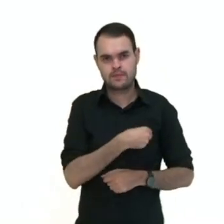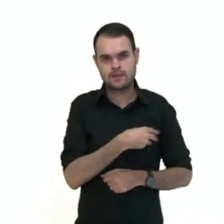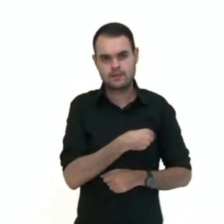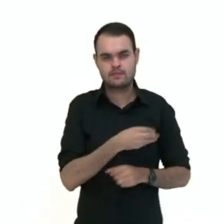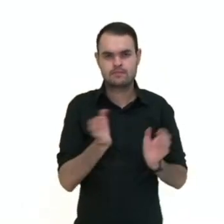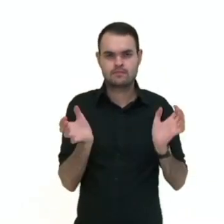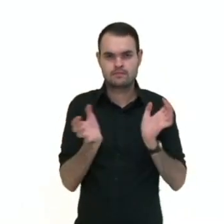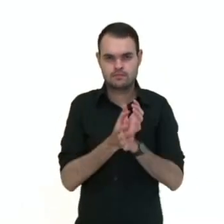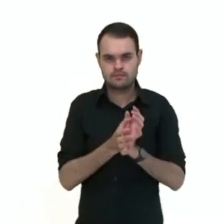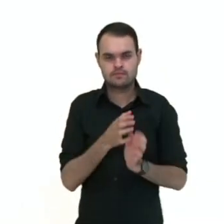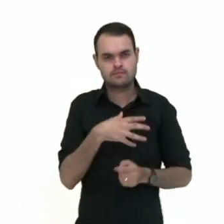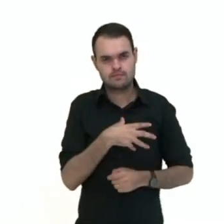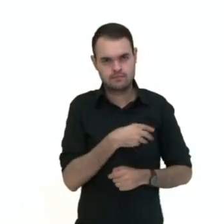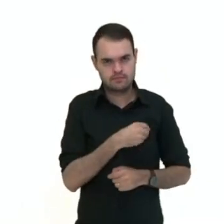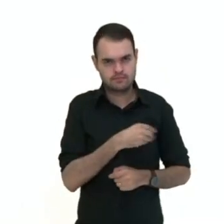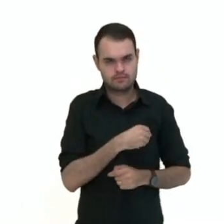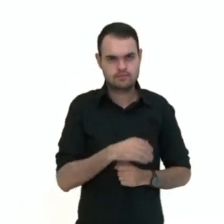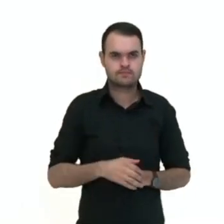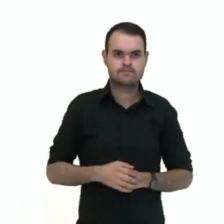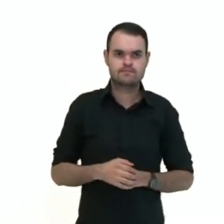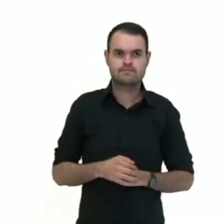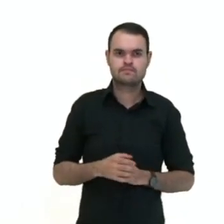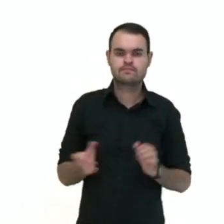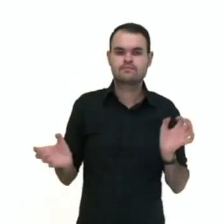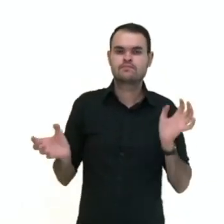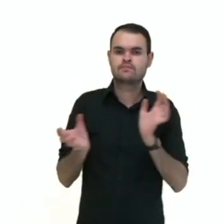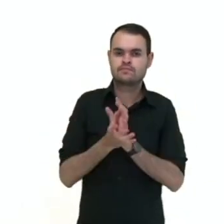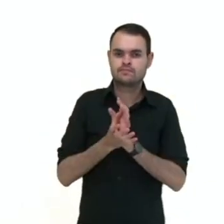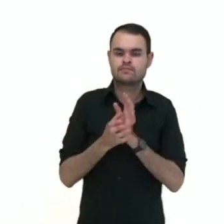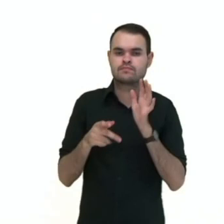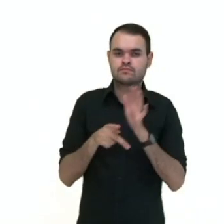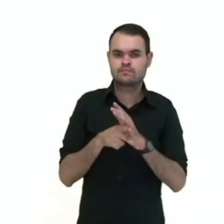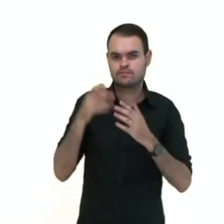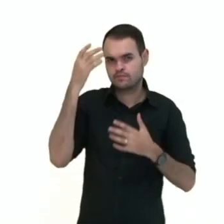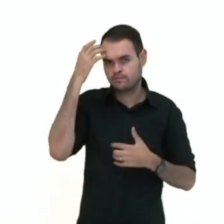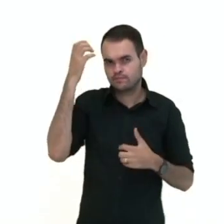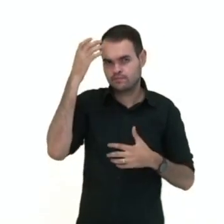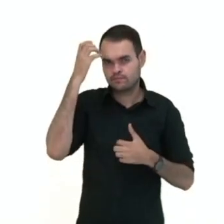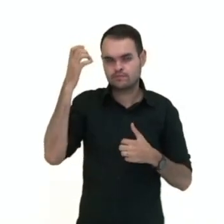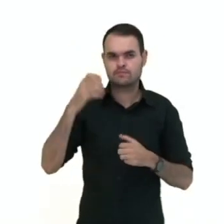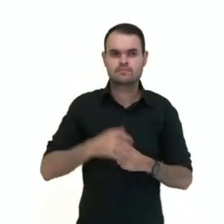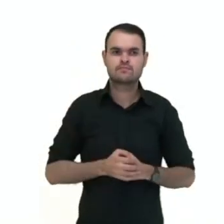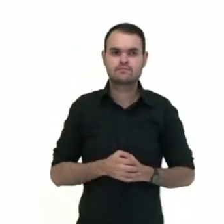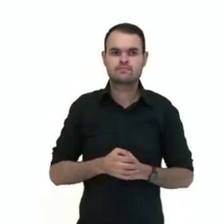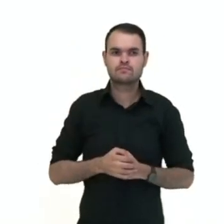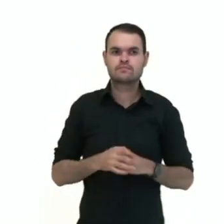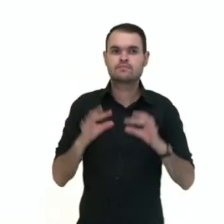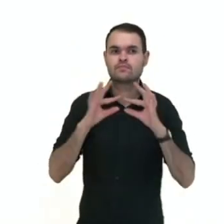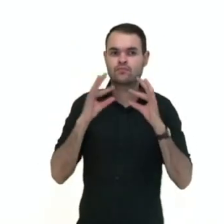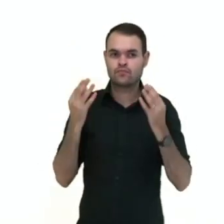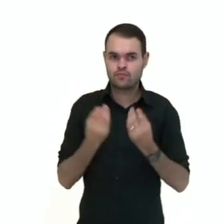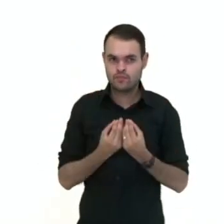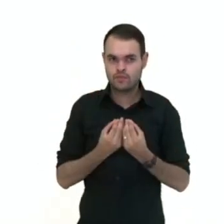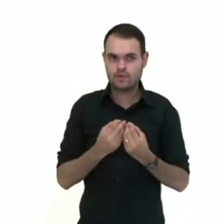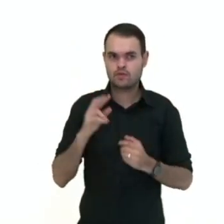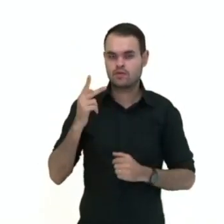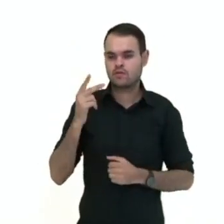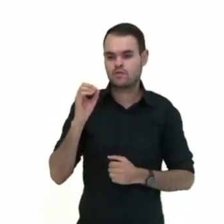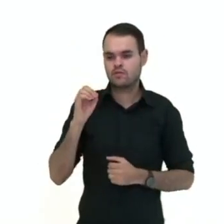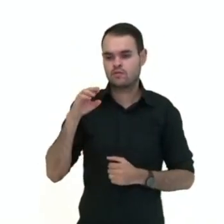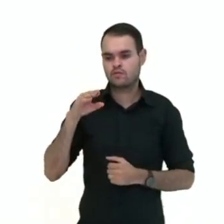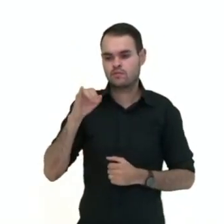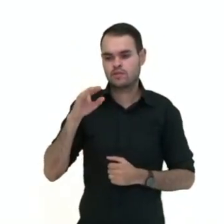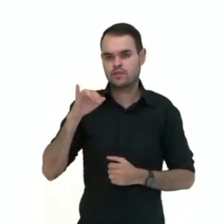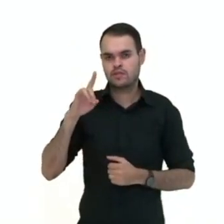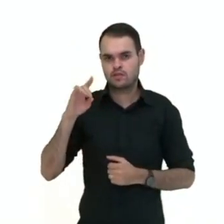né? O nome já é bastante sugestivo. A ordem dos primatas, a família Homonides, né? O